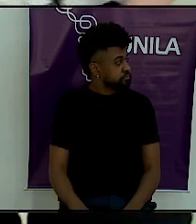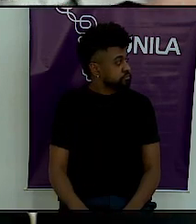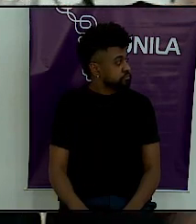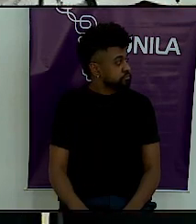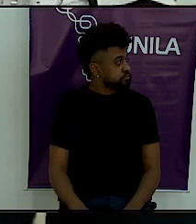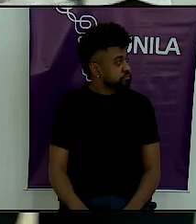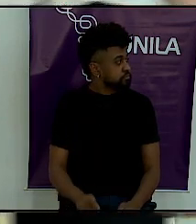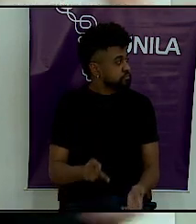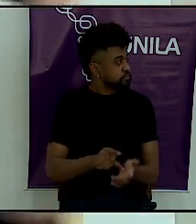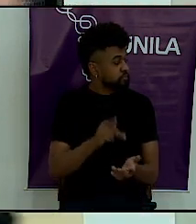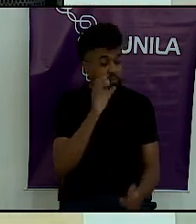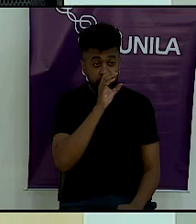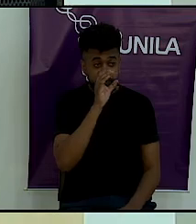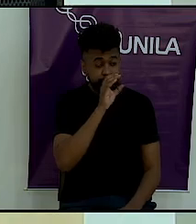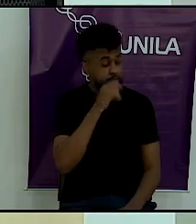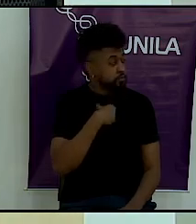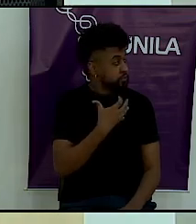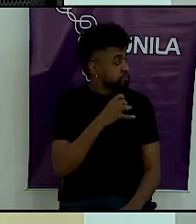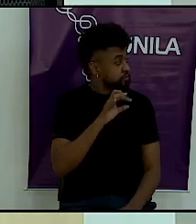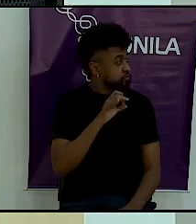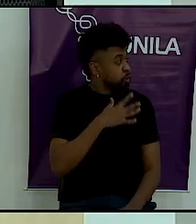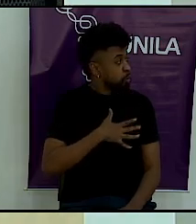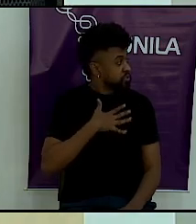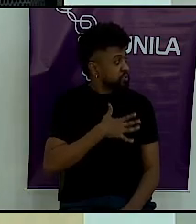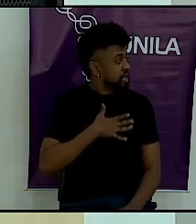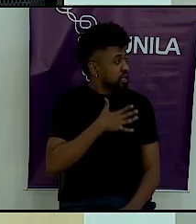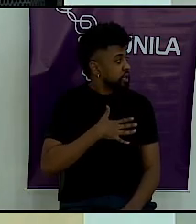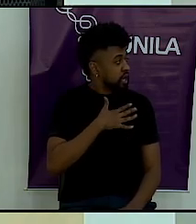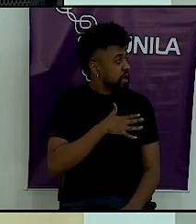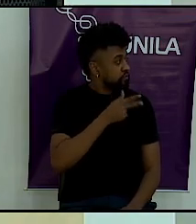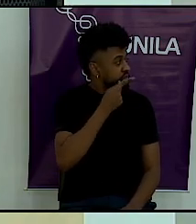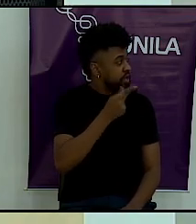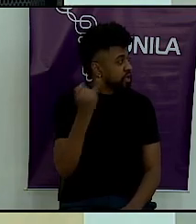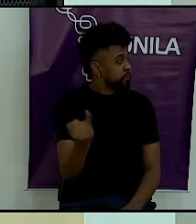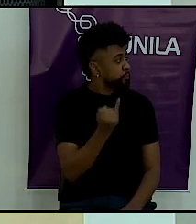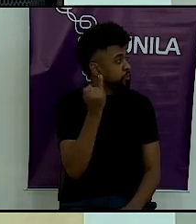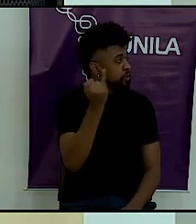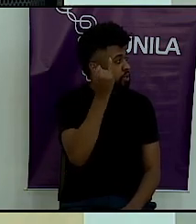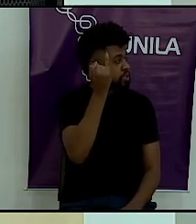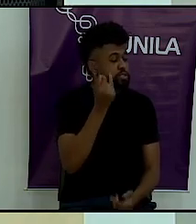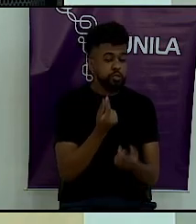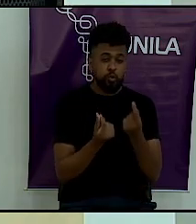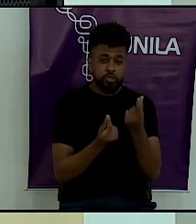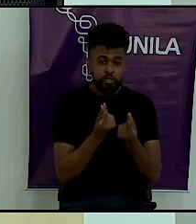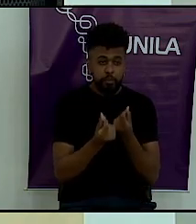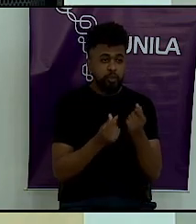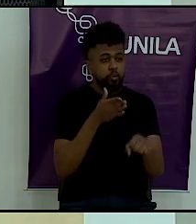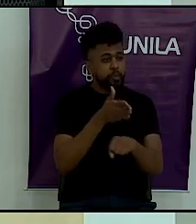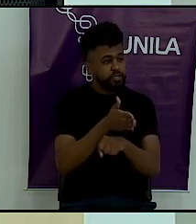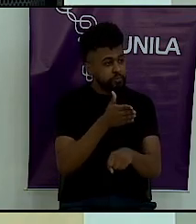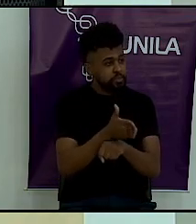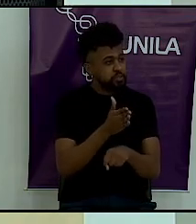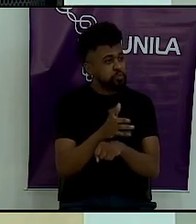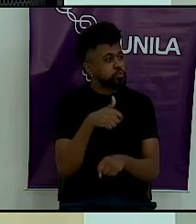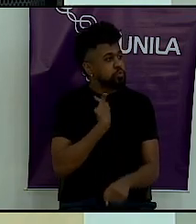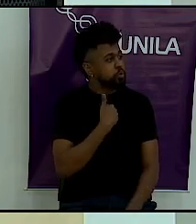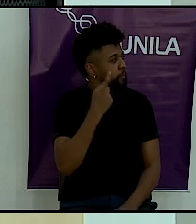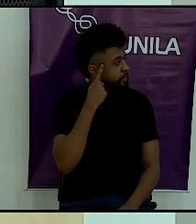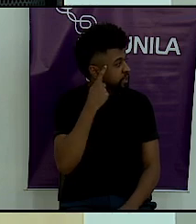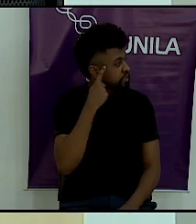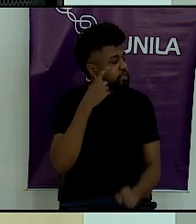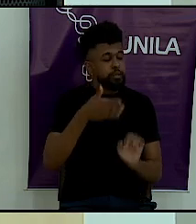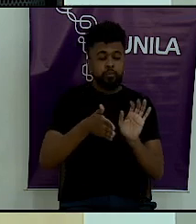Na verdade, bem rapidamente, eu só gostaria de ressaltar a importância do orçamento participativo para que a gente pense